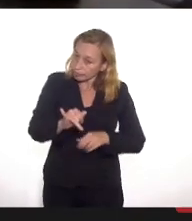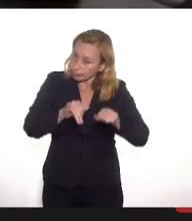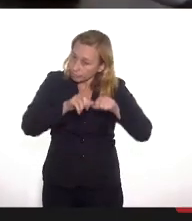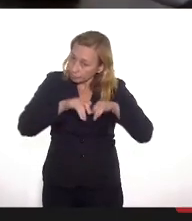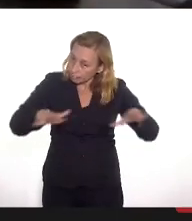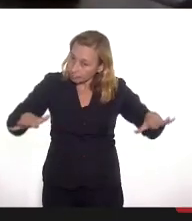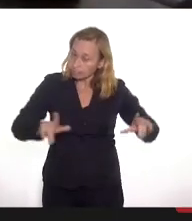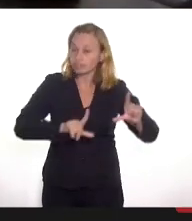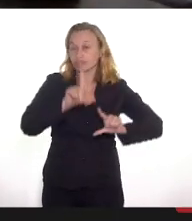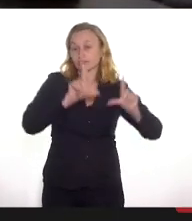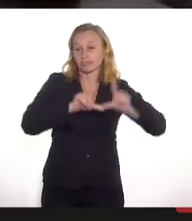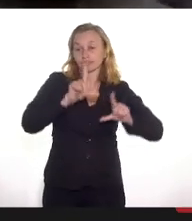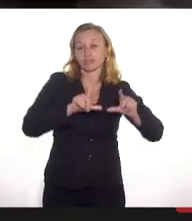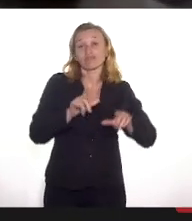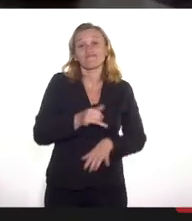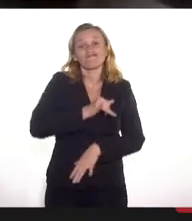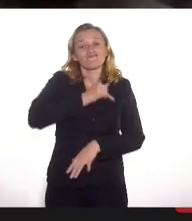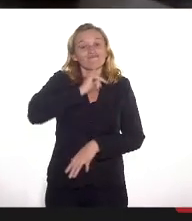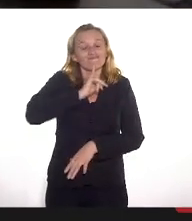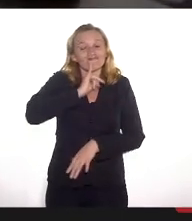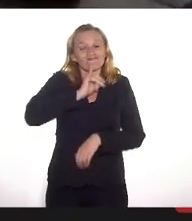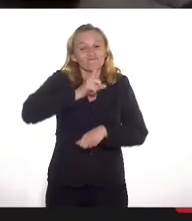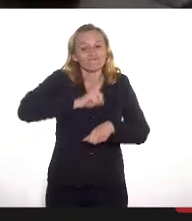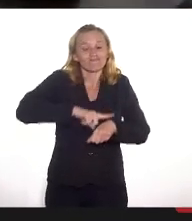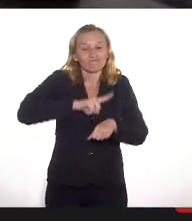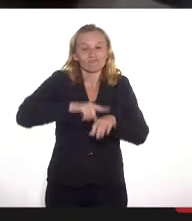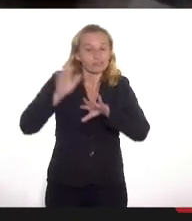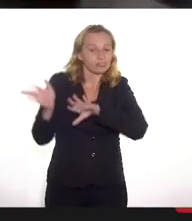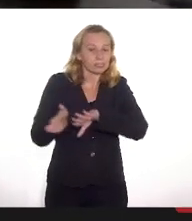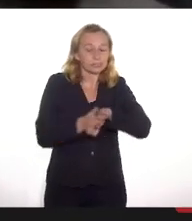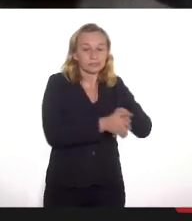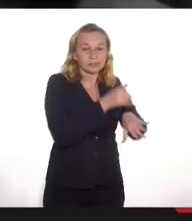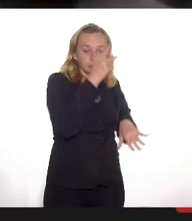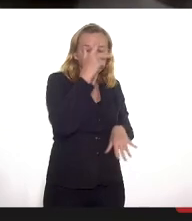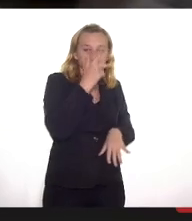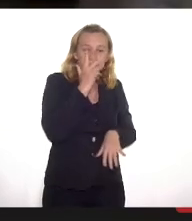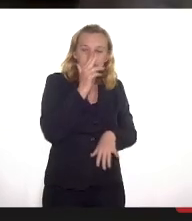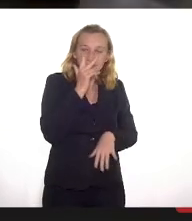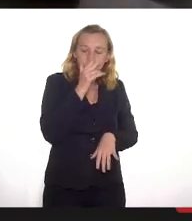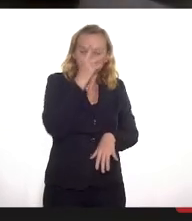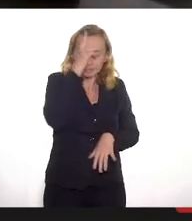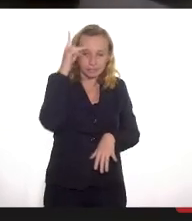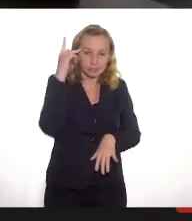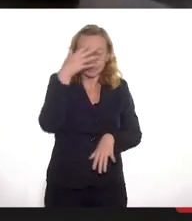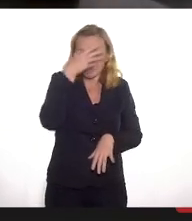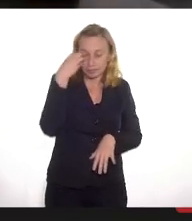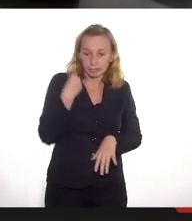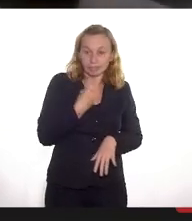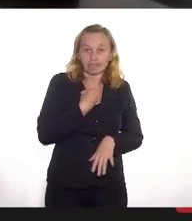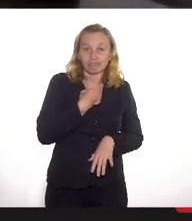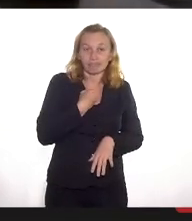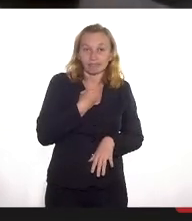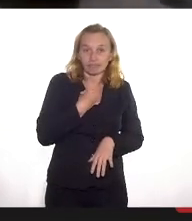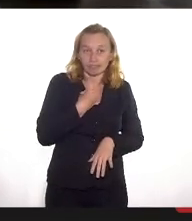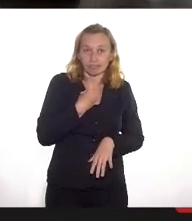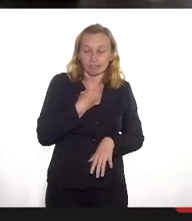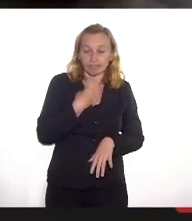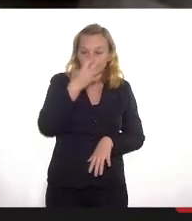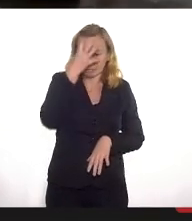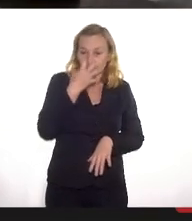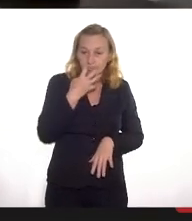assessoria de comunicação mas infelizmente o tempo vai passar para que a população já se move pela gravidade da doença